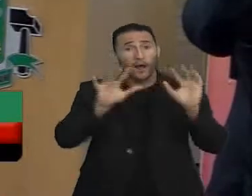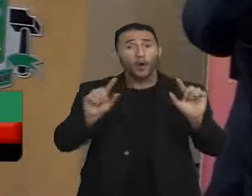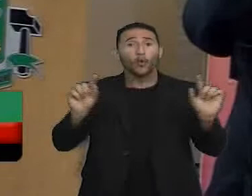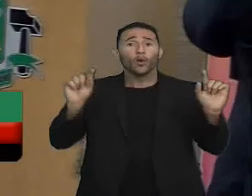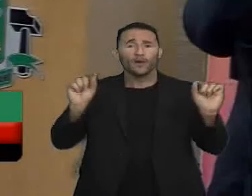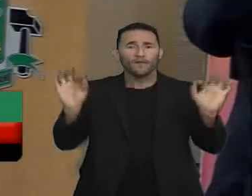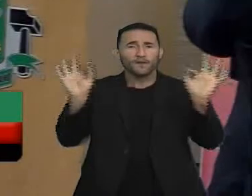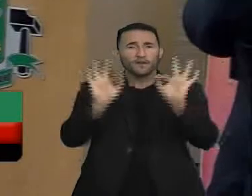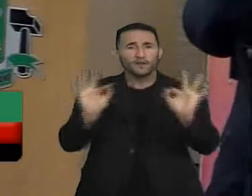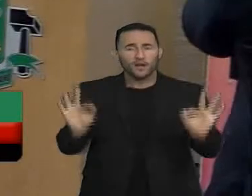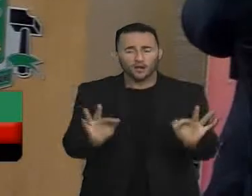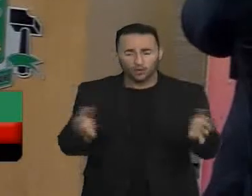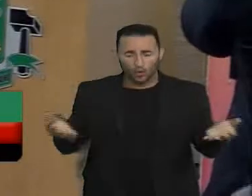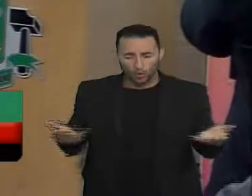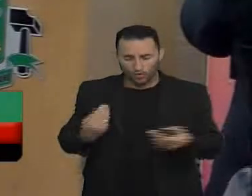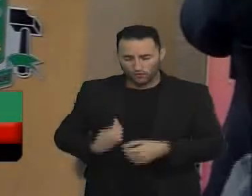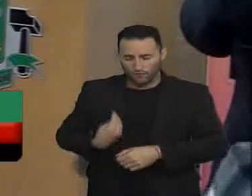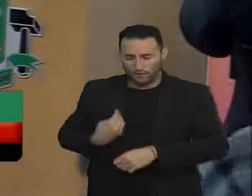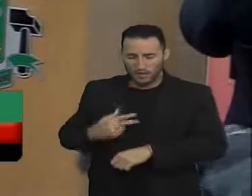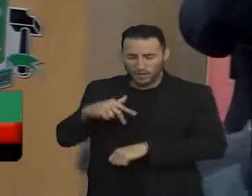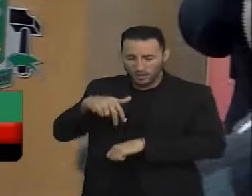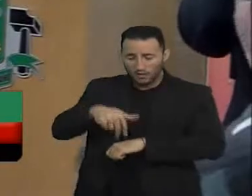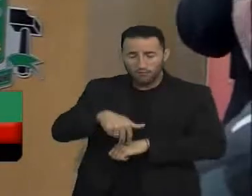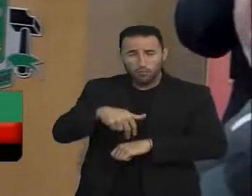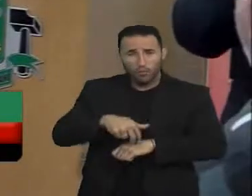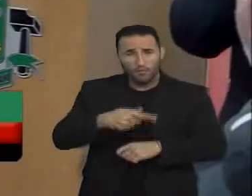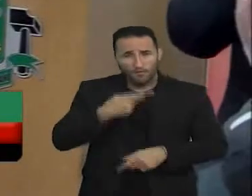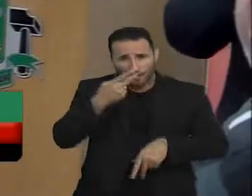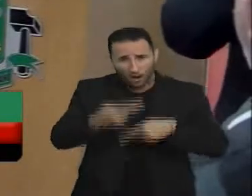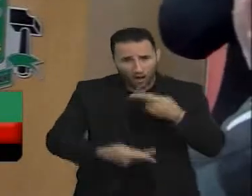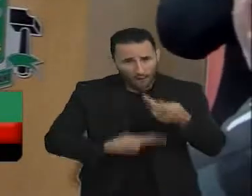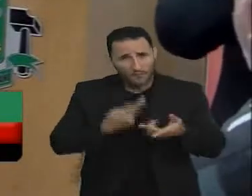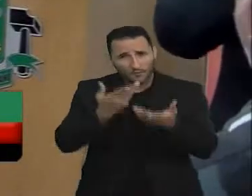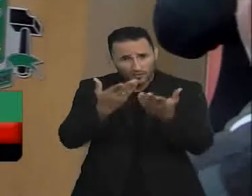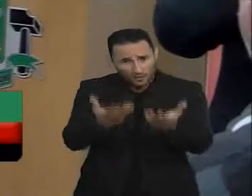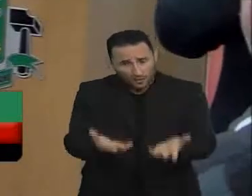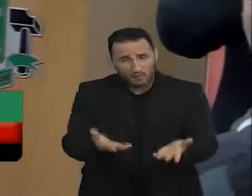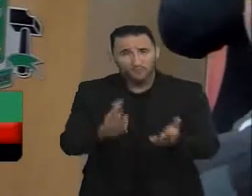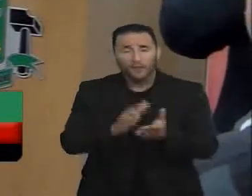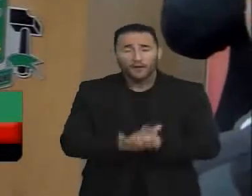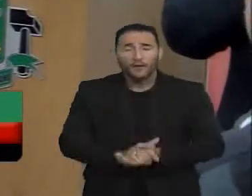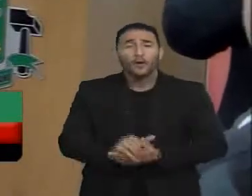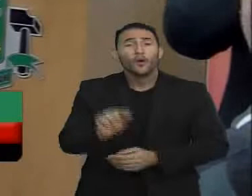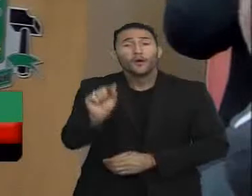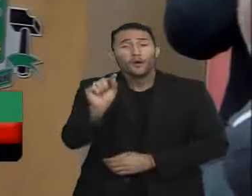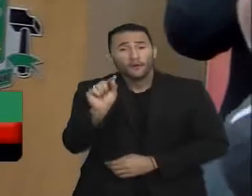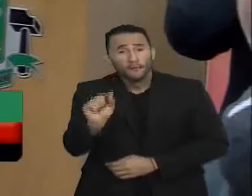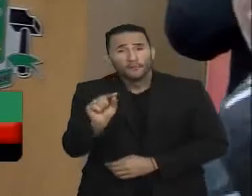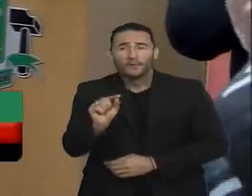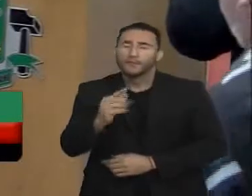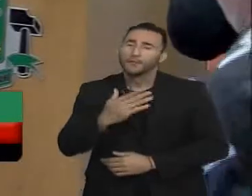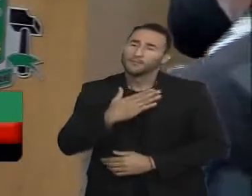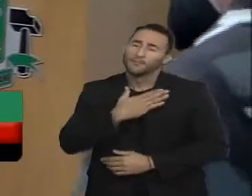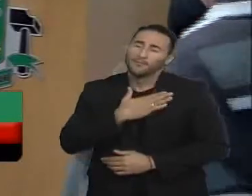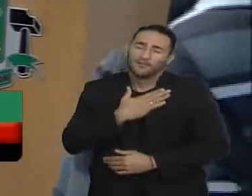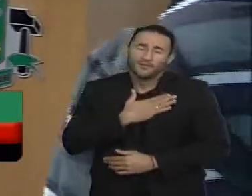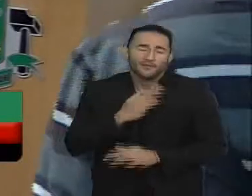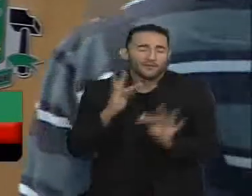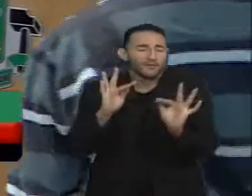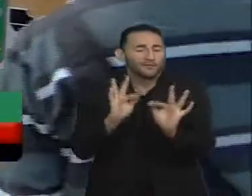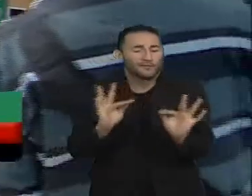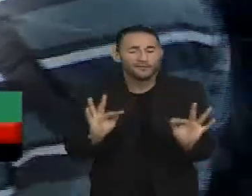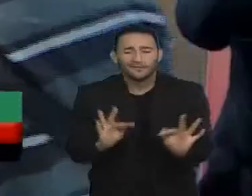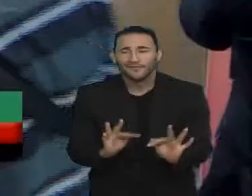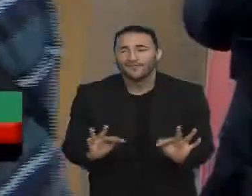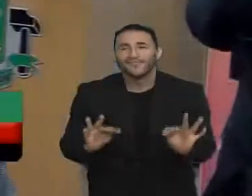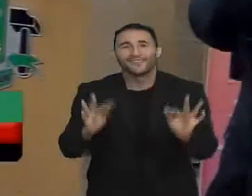estar aqui na tribuna hoje, de dizer para você que, assim, para mim é uma grande alegria e